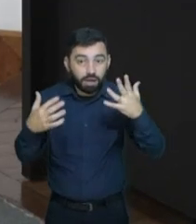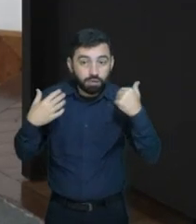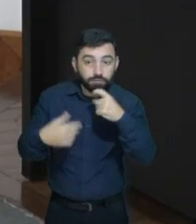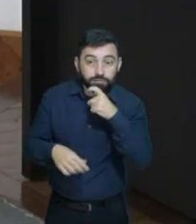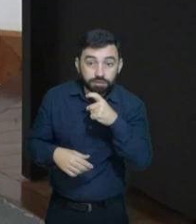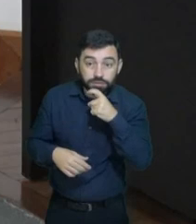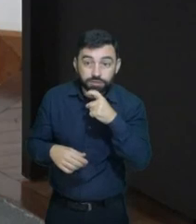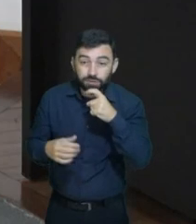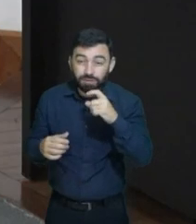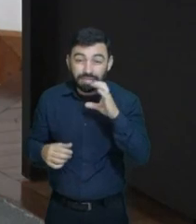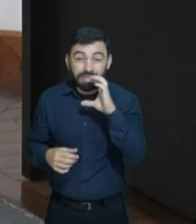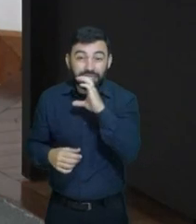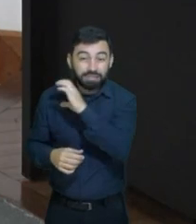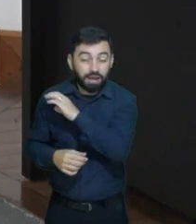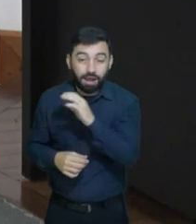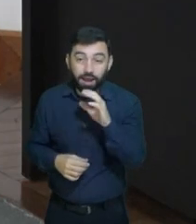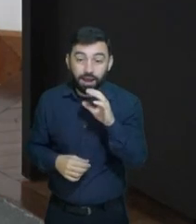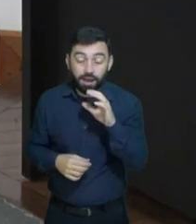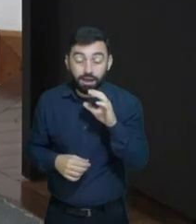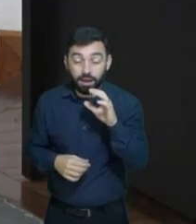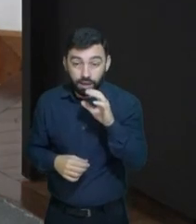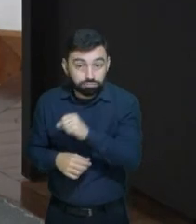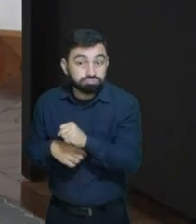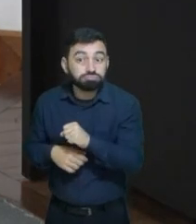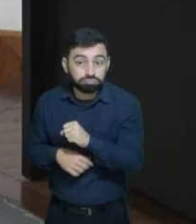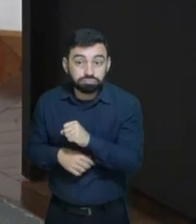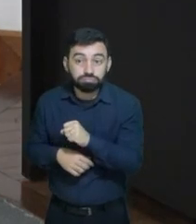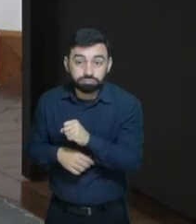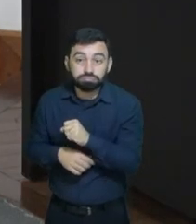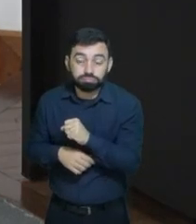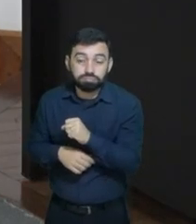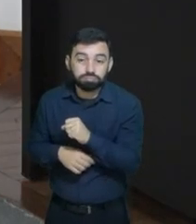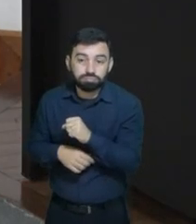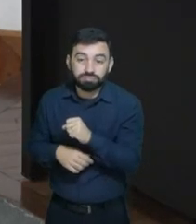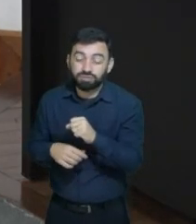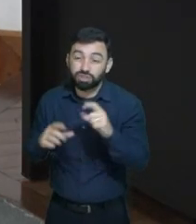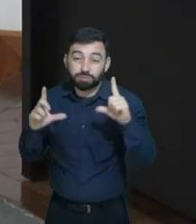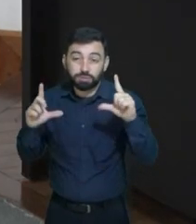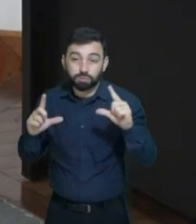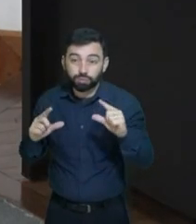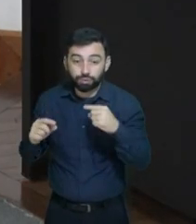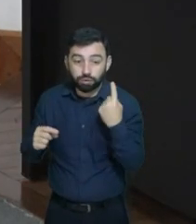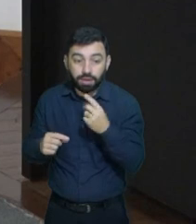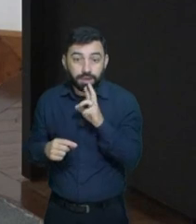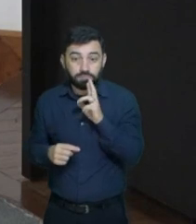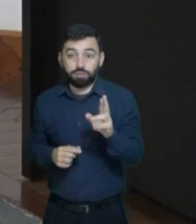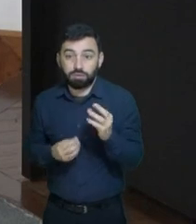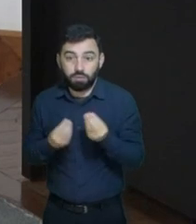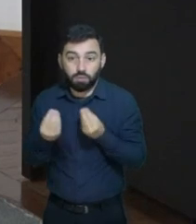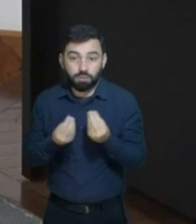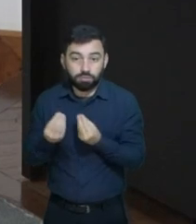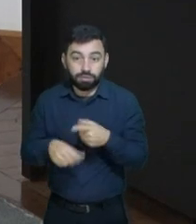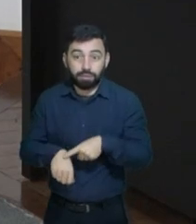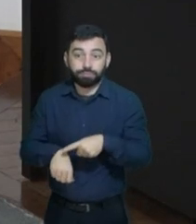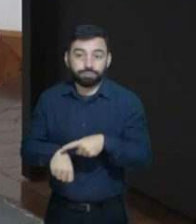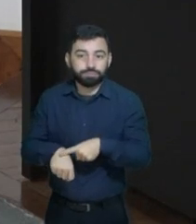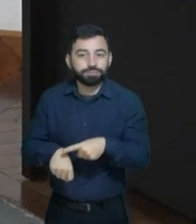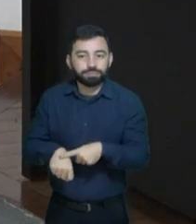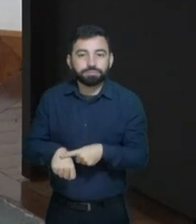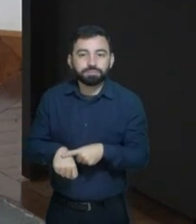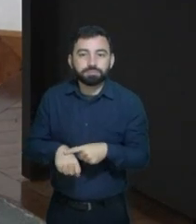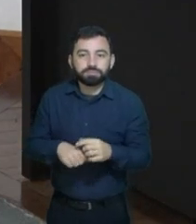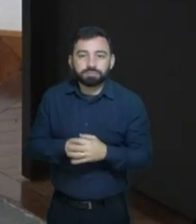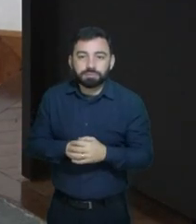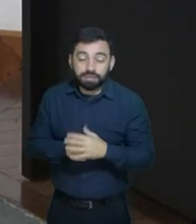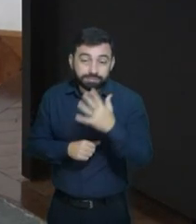Intensifica quando não devia, na rapidez, que diminui a nossa capacidade de resposta. Então, esse é um problema